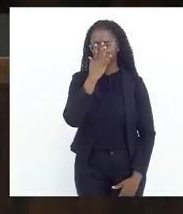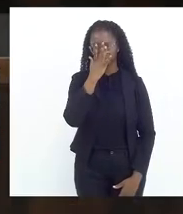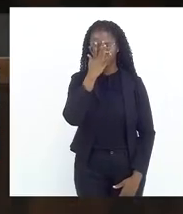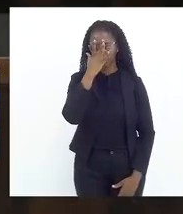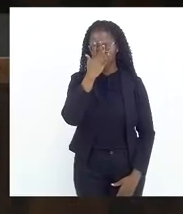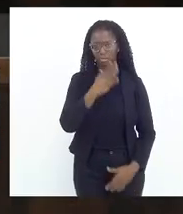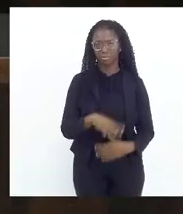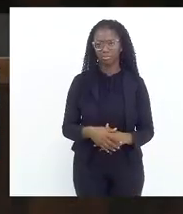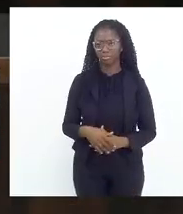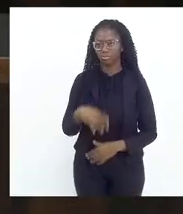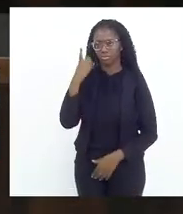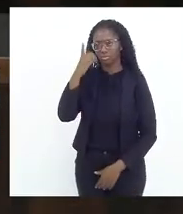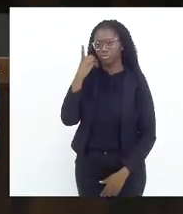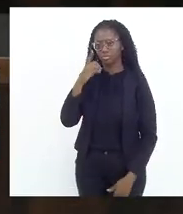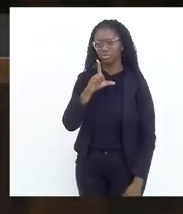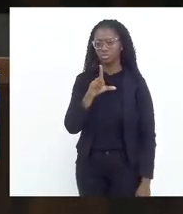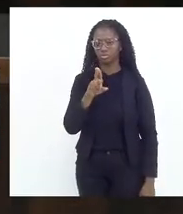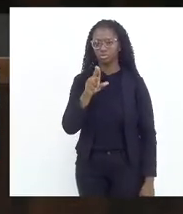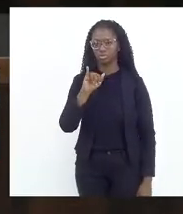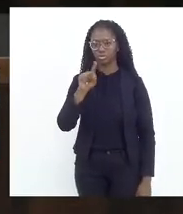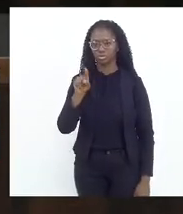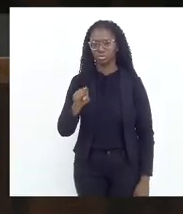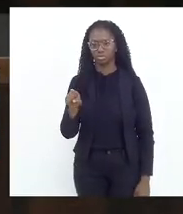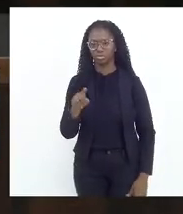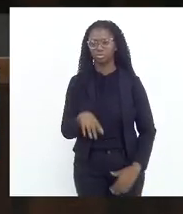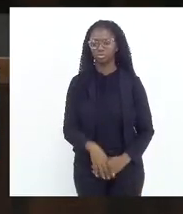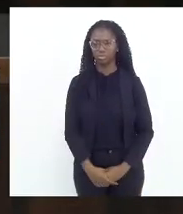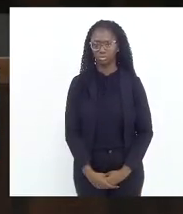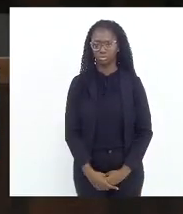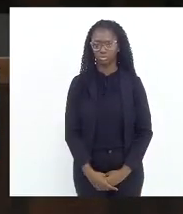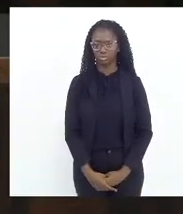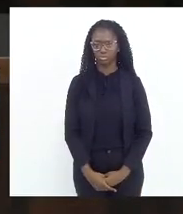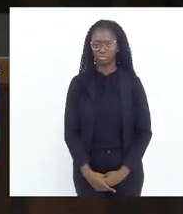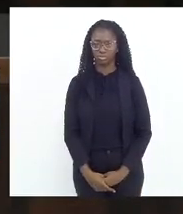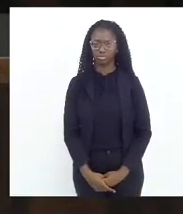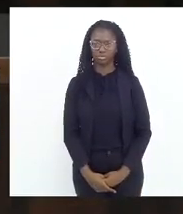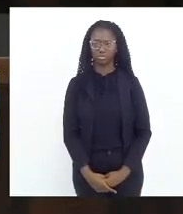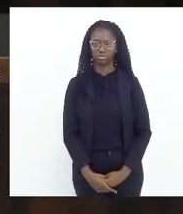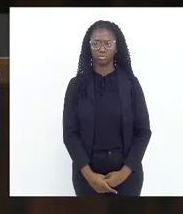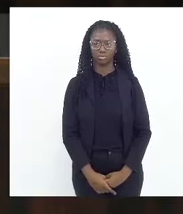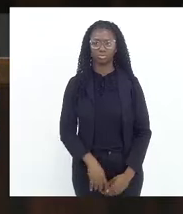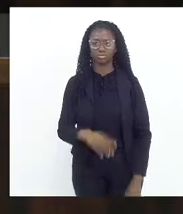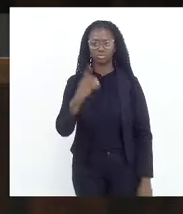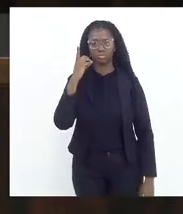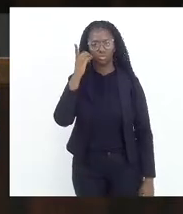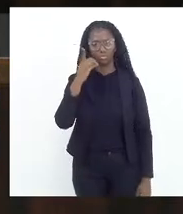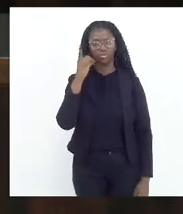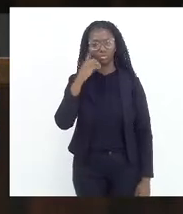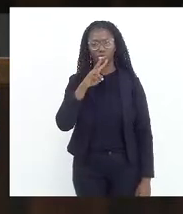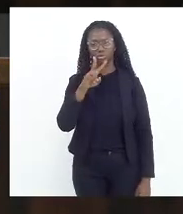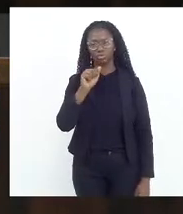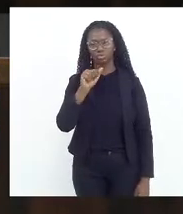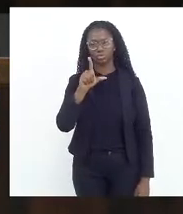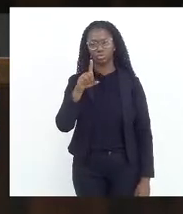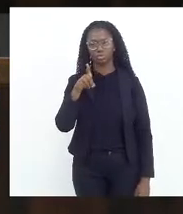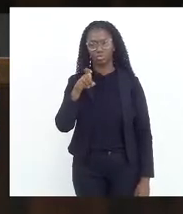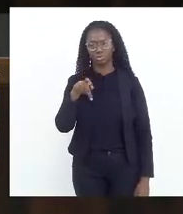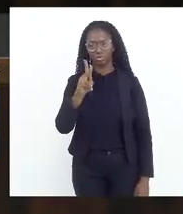Deputado Luiz Martins. Deputado Luiz Martins. Deputado Valdec Carneiro.